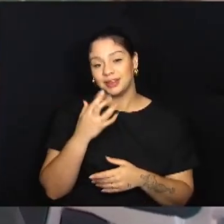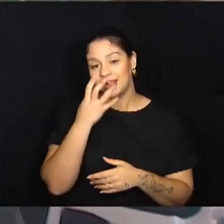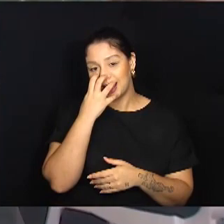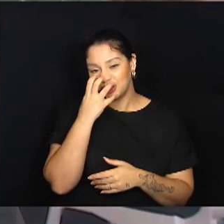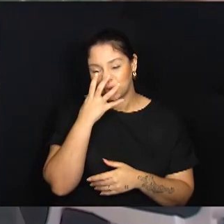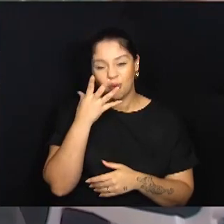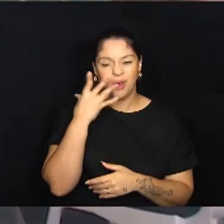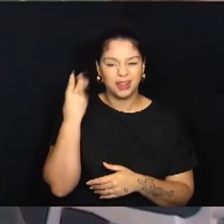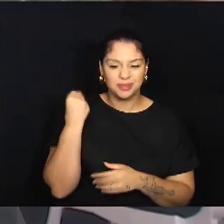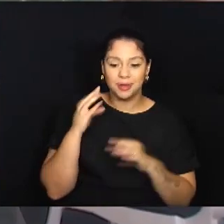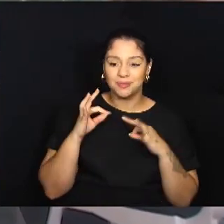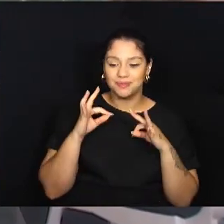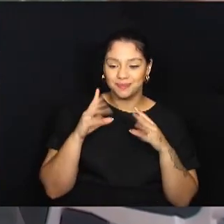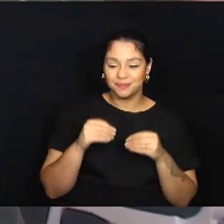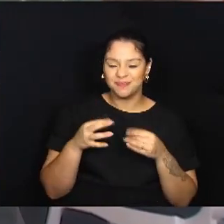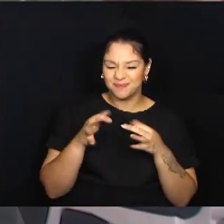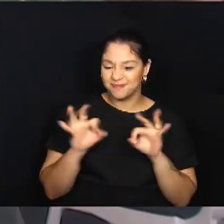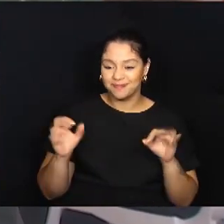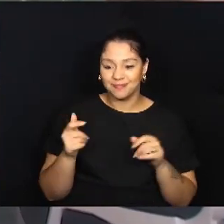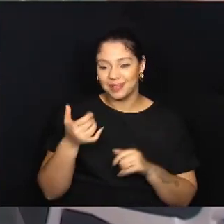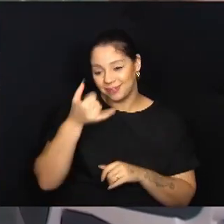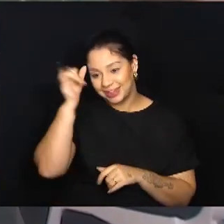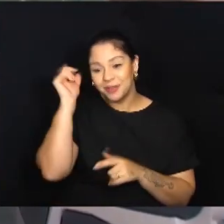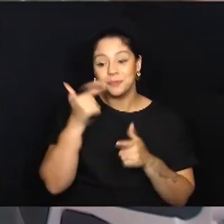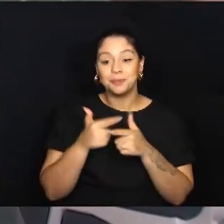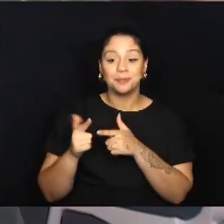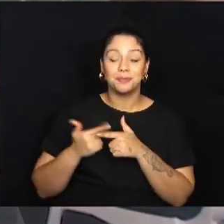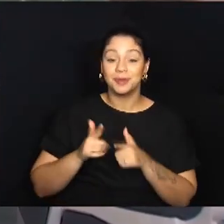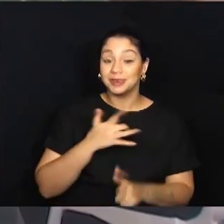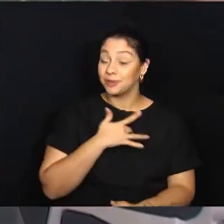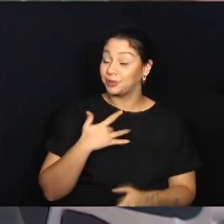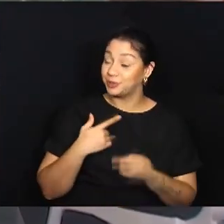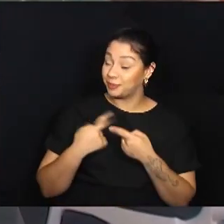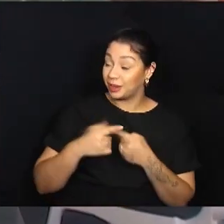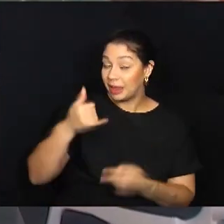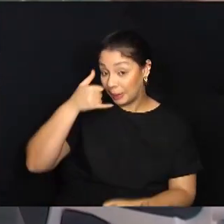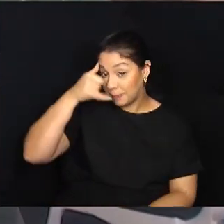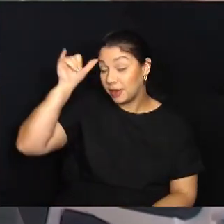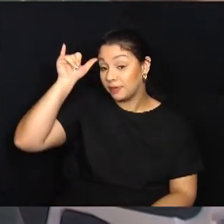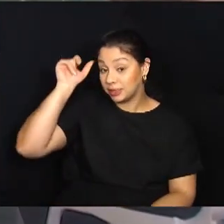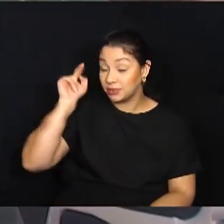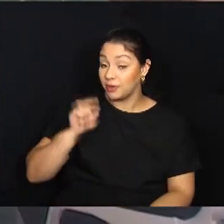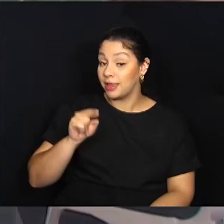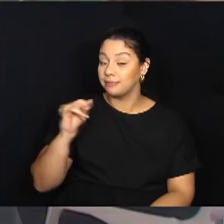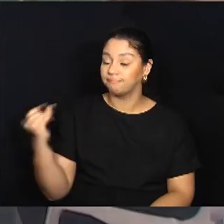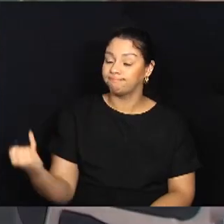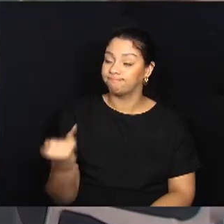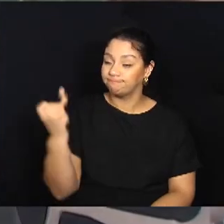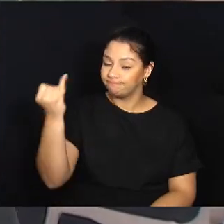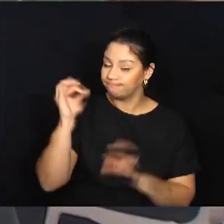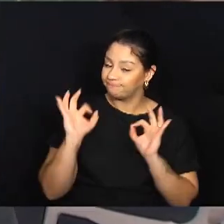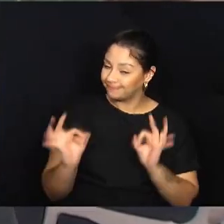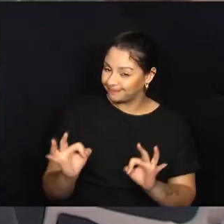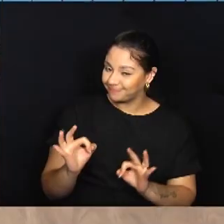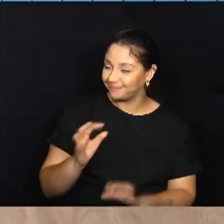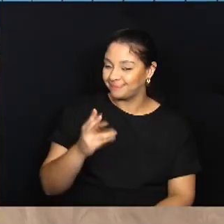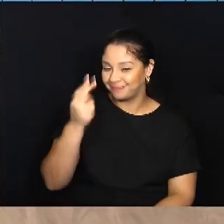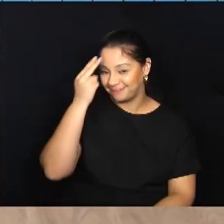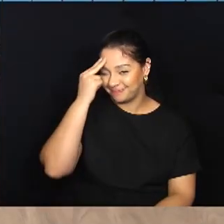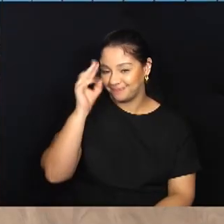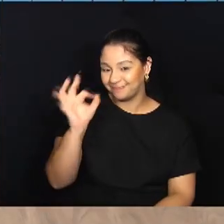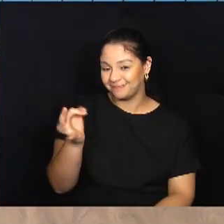gatinho, tudo certinho, não ter nenhum problema de saúde, porque a prevenção é certamente muito importante. Não é isso, Gabriel